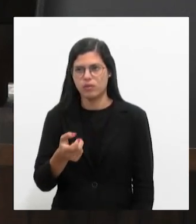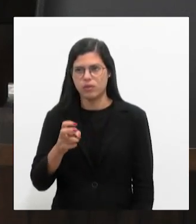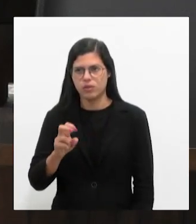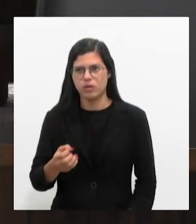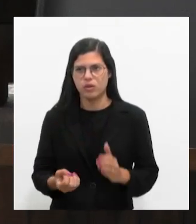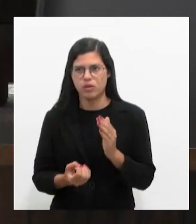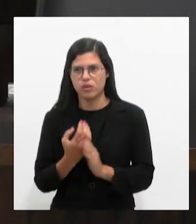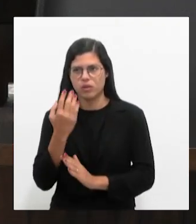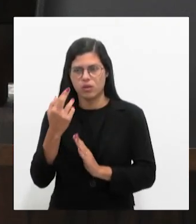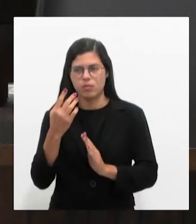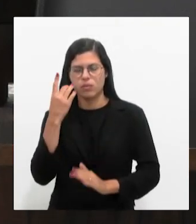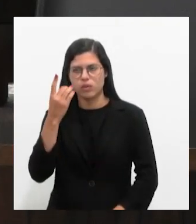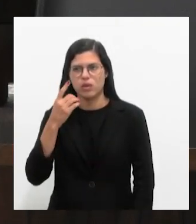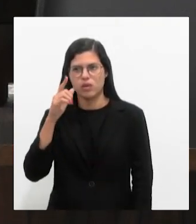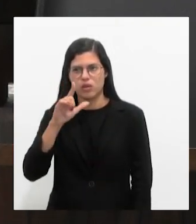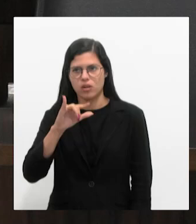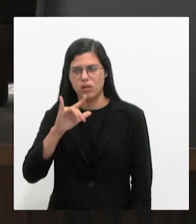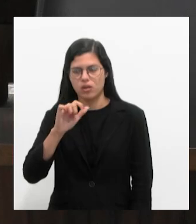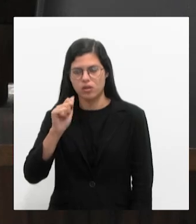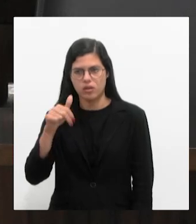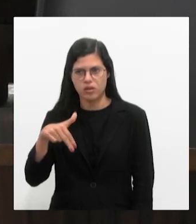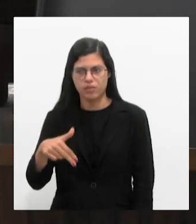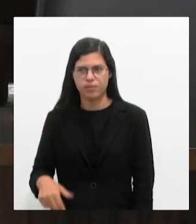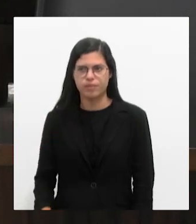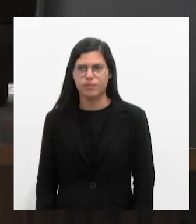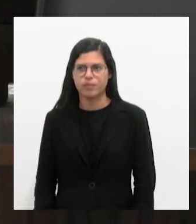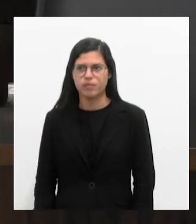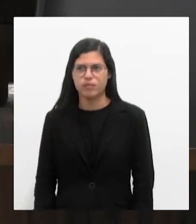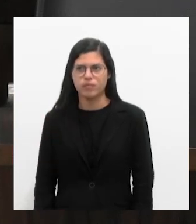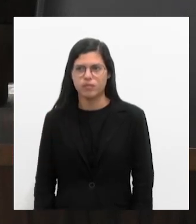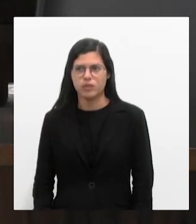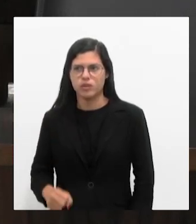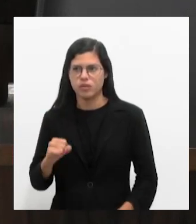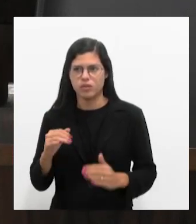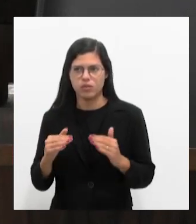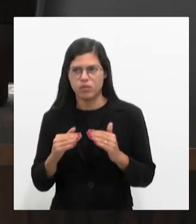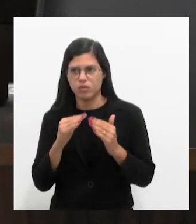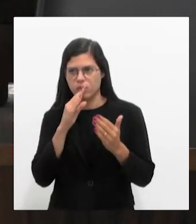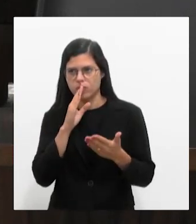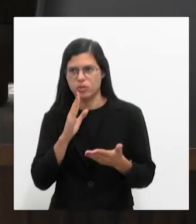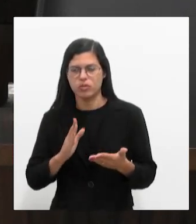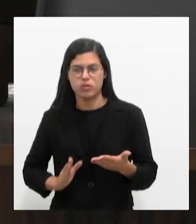de autoria da deputada Lilian Berg. Senhores que aprovam,